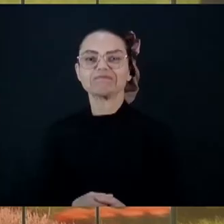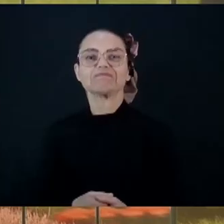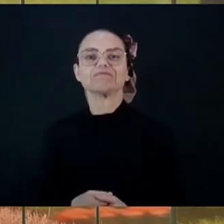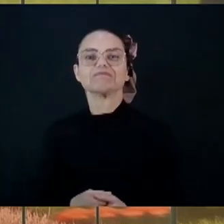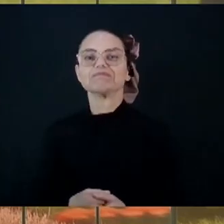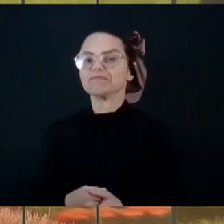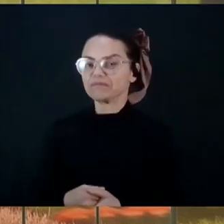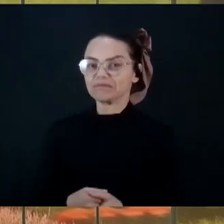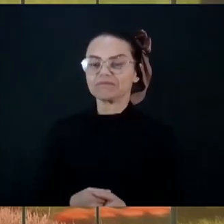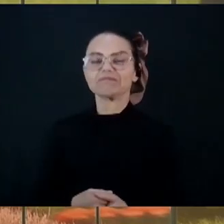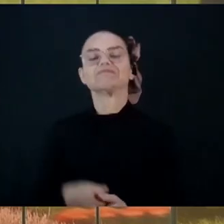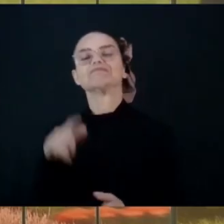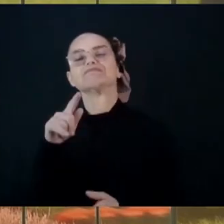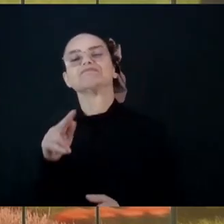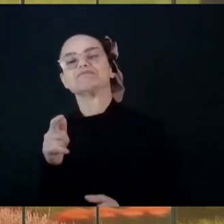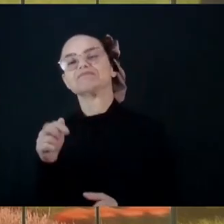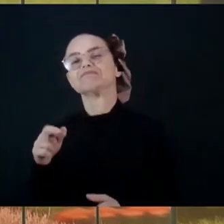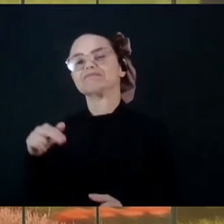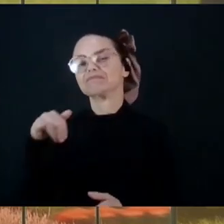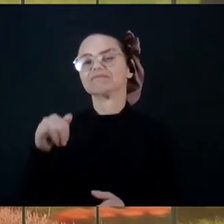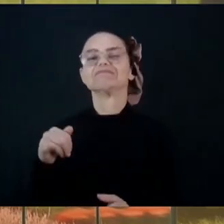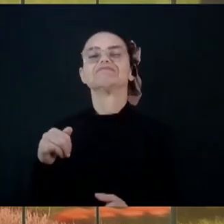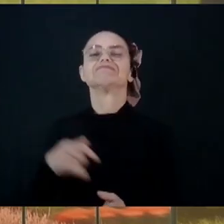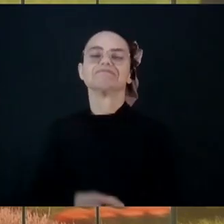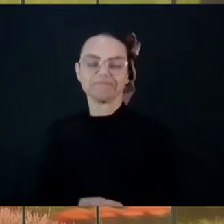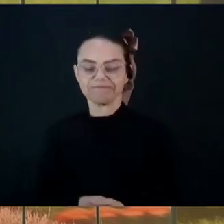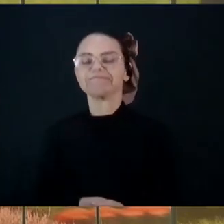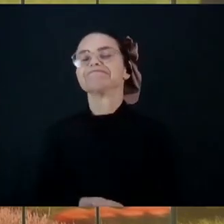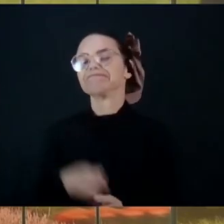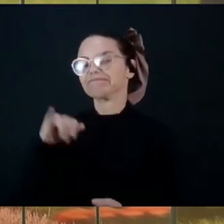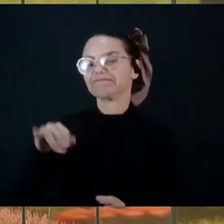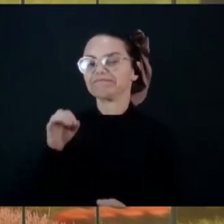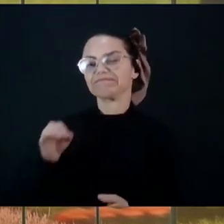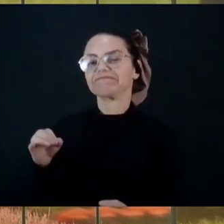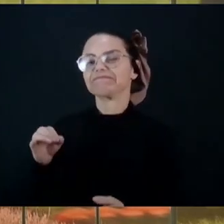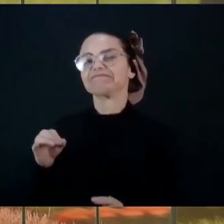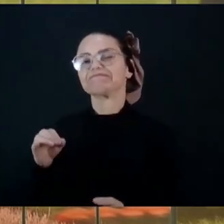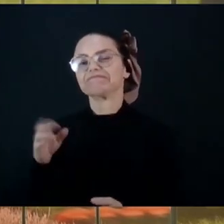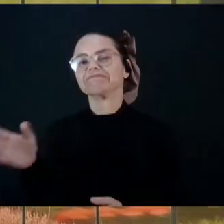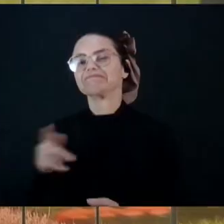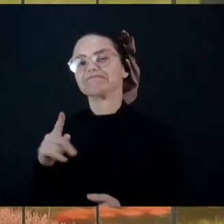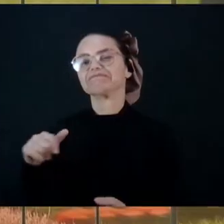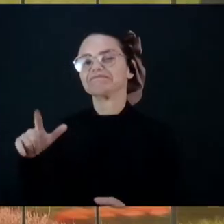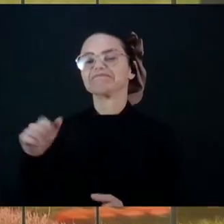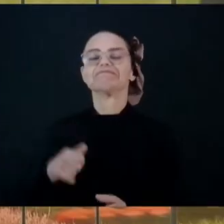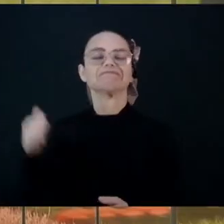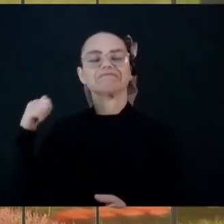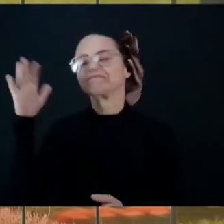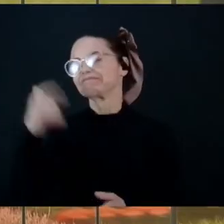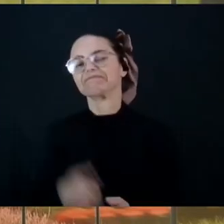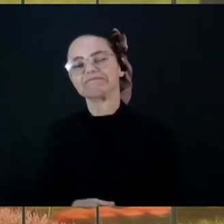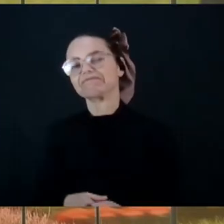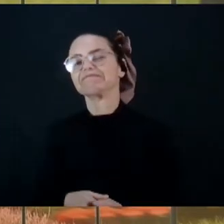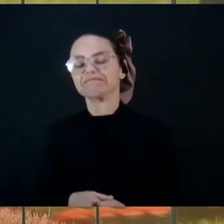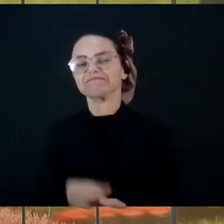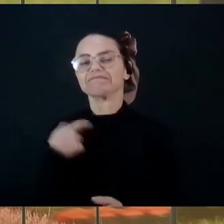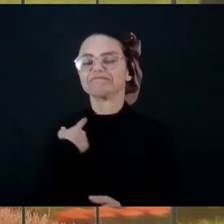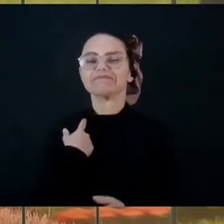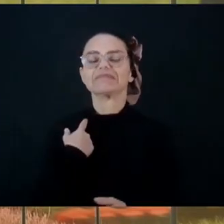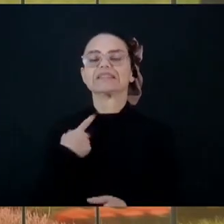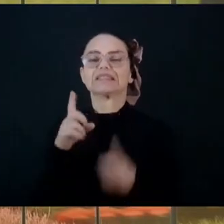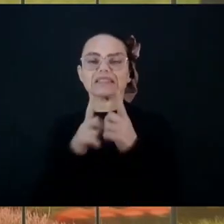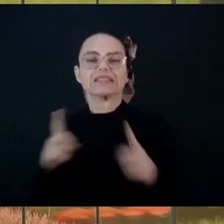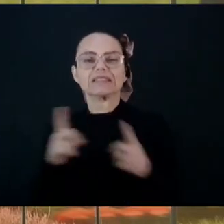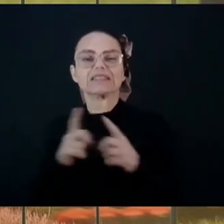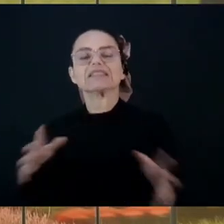O Guarani com o meia João Paulo é outra equipe, viu? Ele é muito acima da média, dá dinâmica ao jogo,